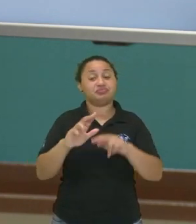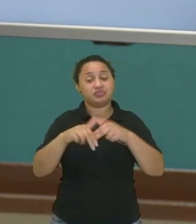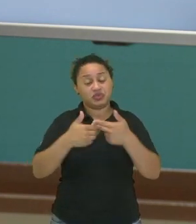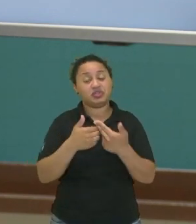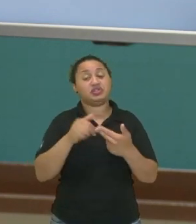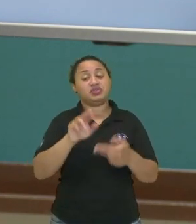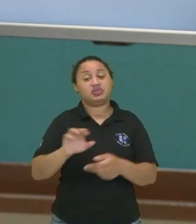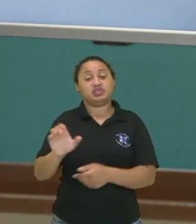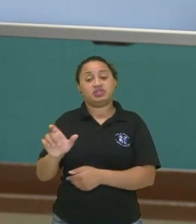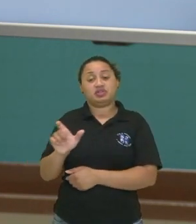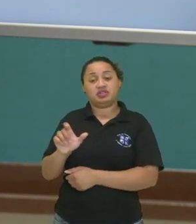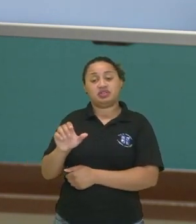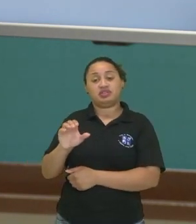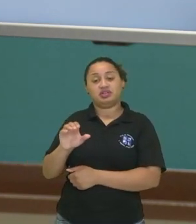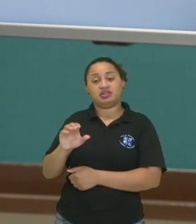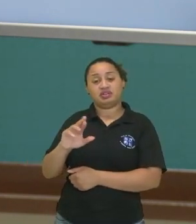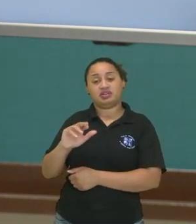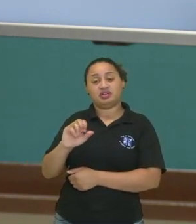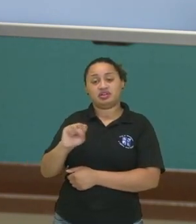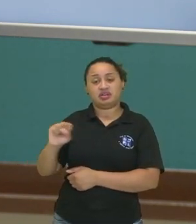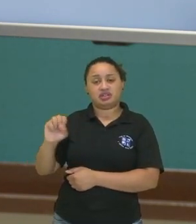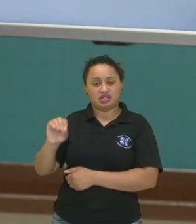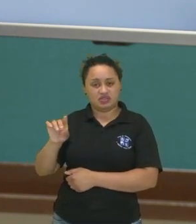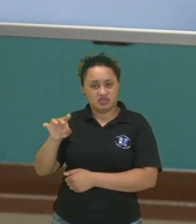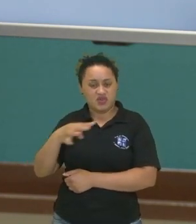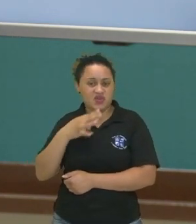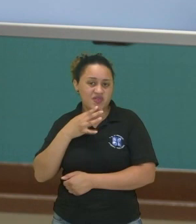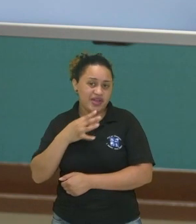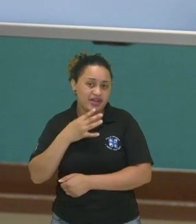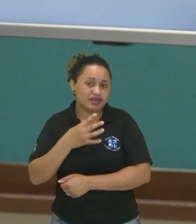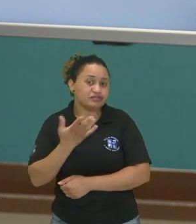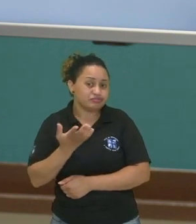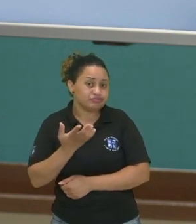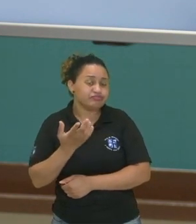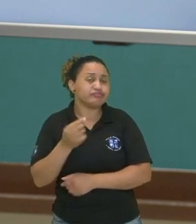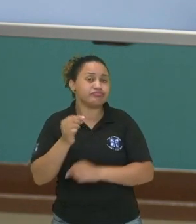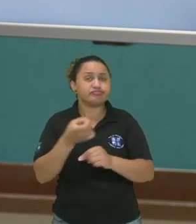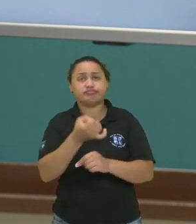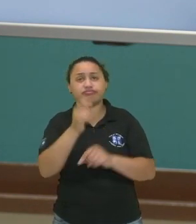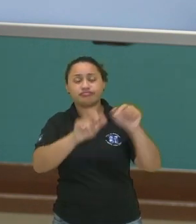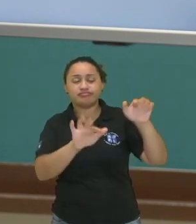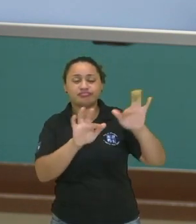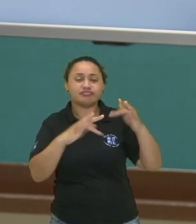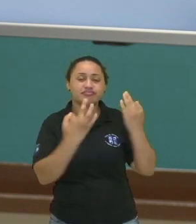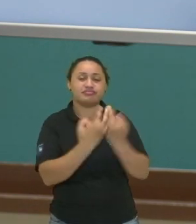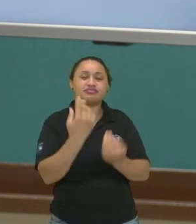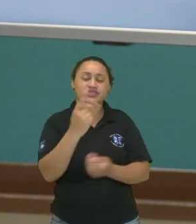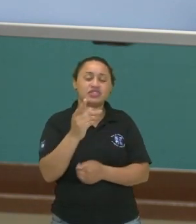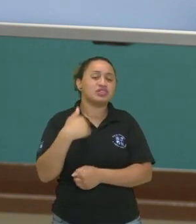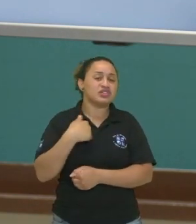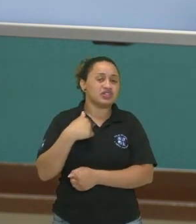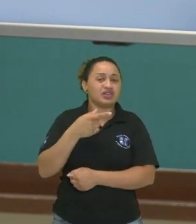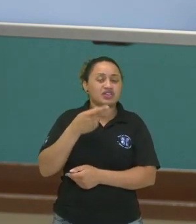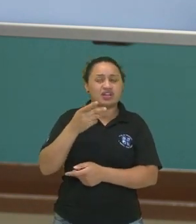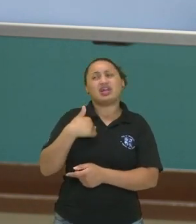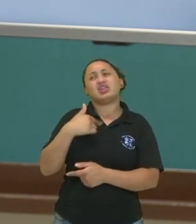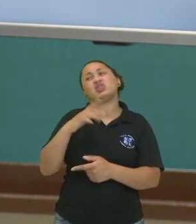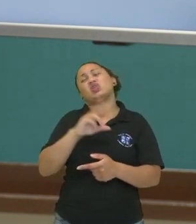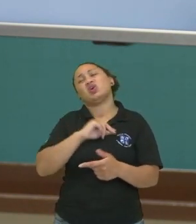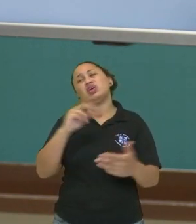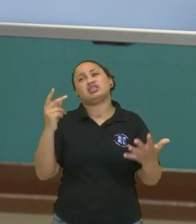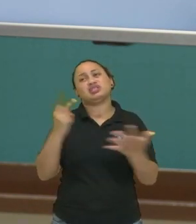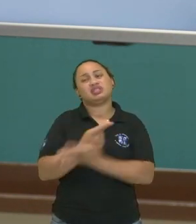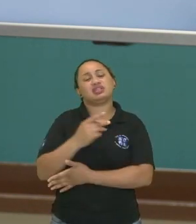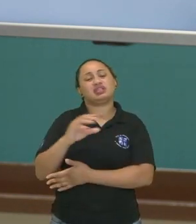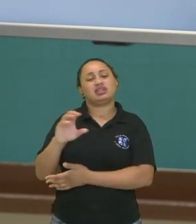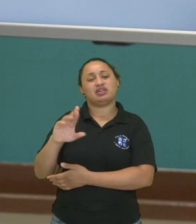essa palavra erro crasso. Você já ouviu essa expressão? Ou alguém da sua família já usou perto de você? Pô, mas que erro crasso